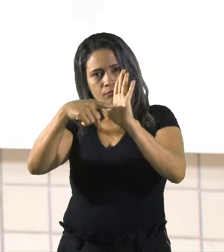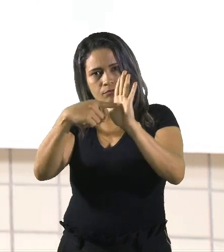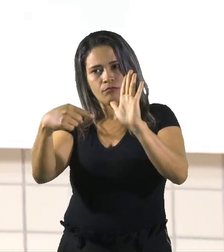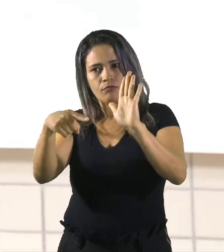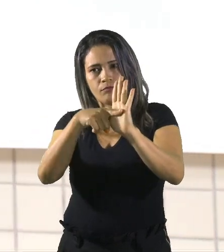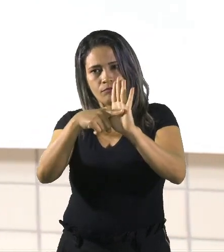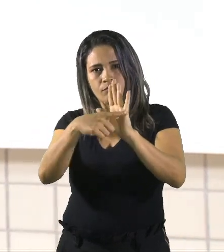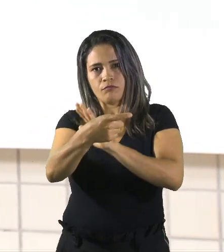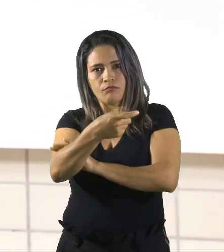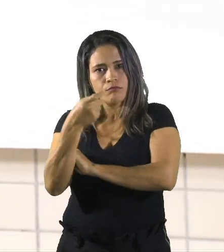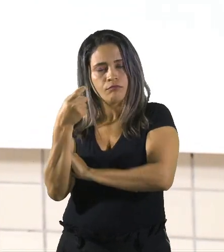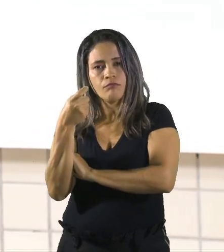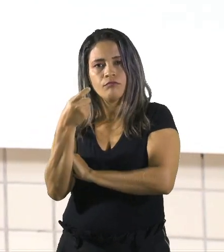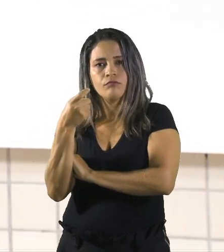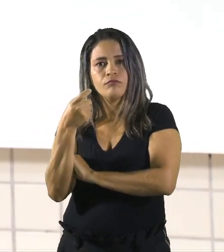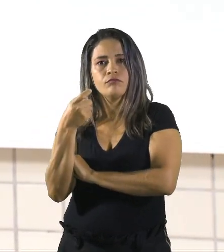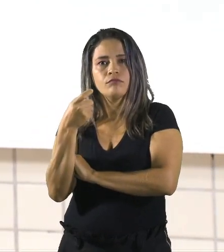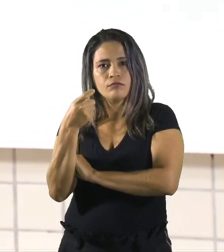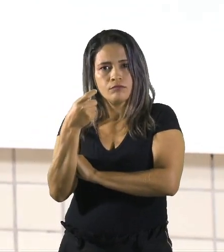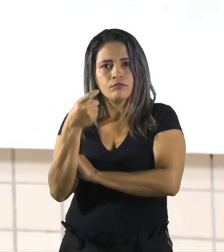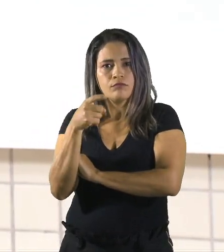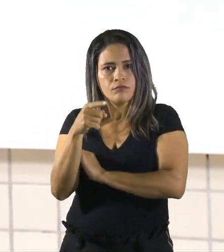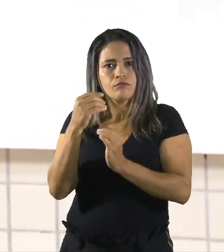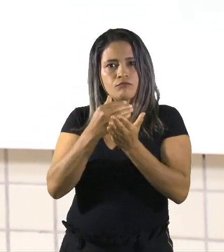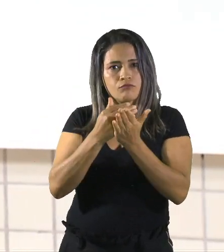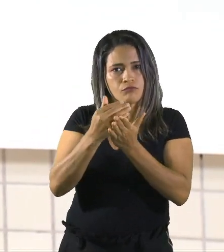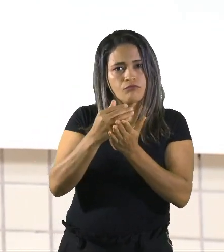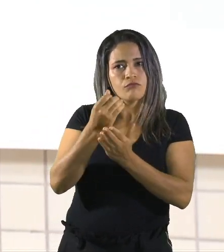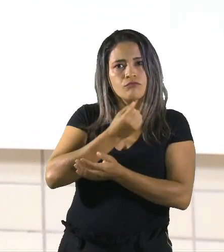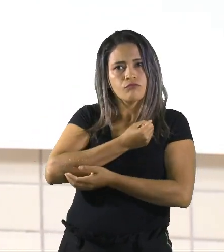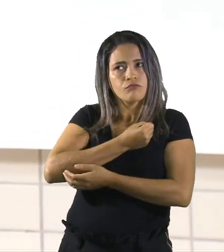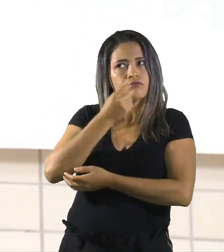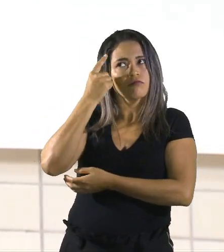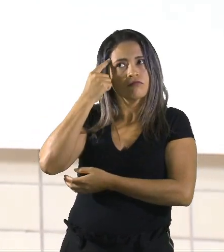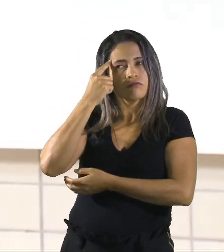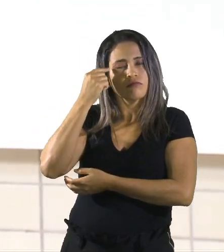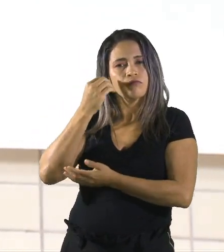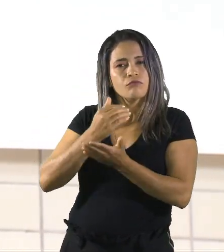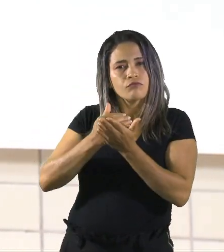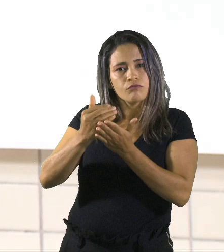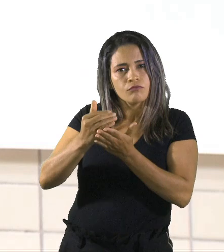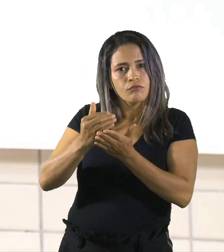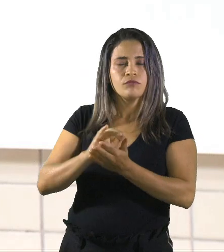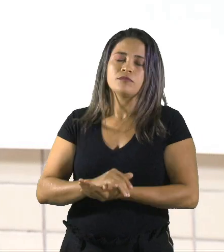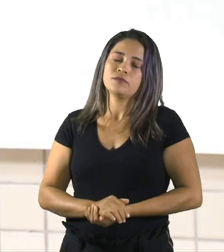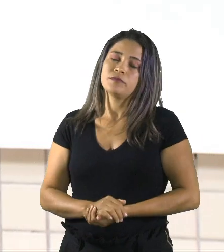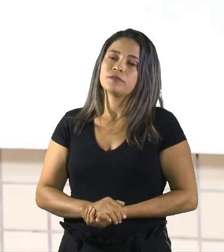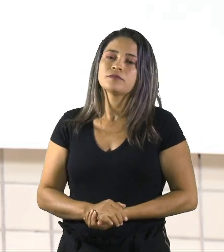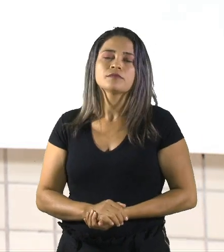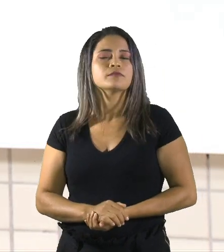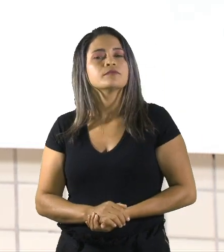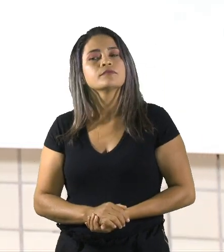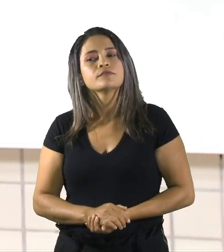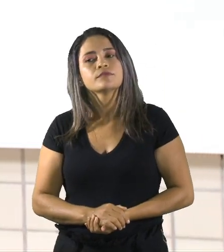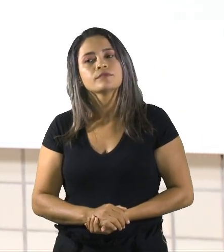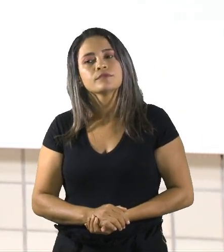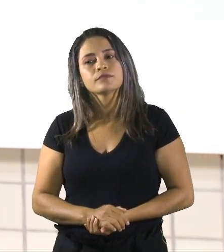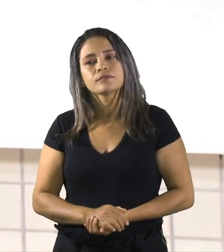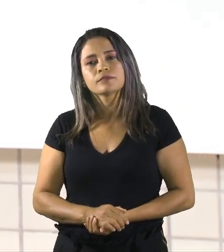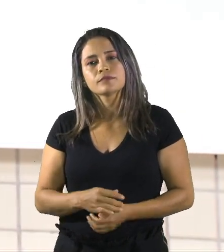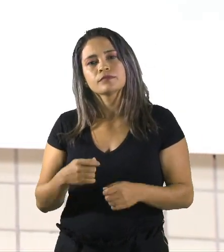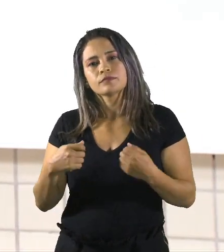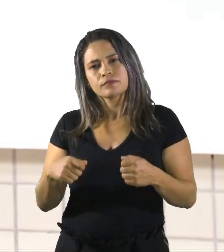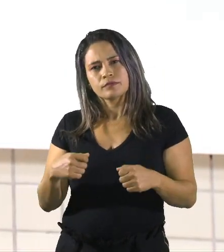X, que é o valor que você pensou inicialmente. Agora, olha que coisa engraçada. Eu precisei de 6